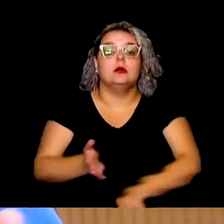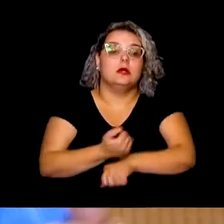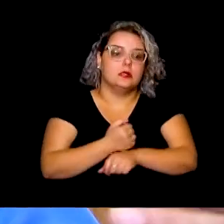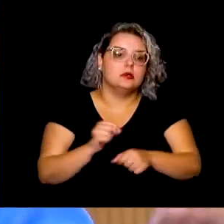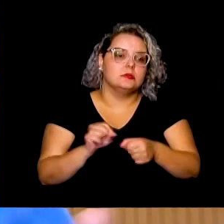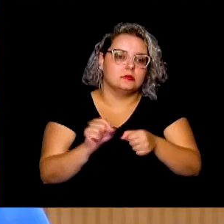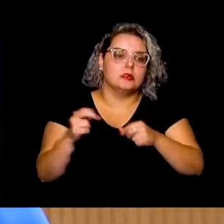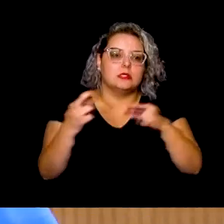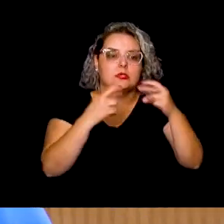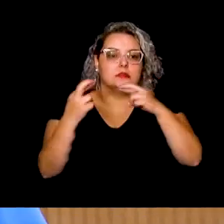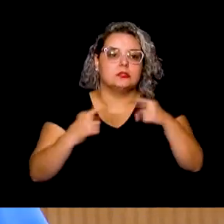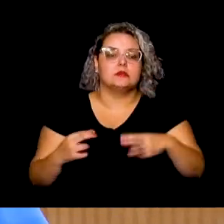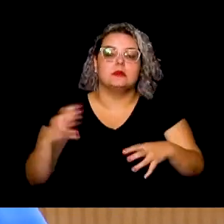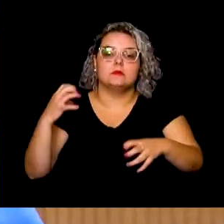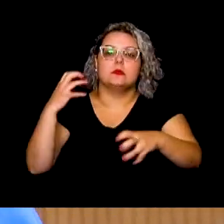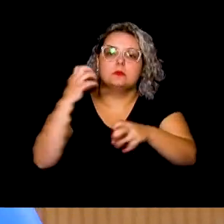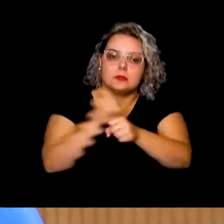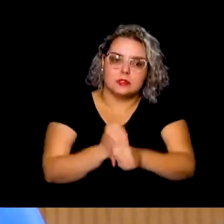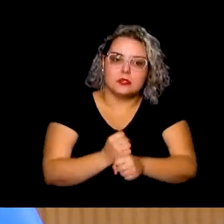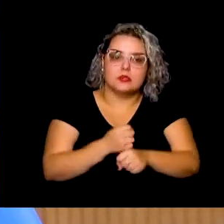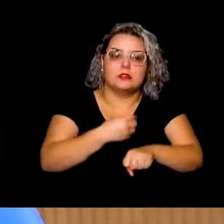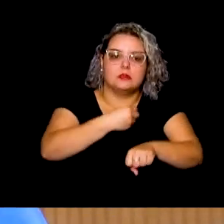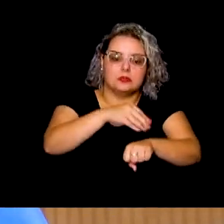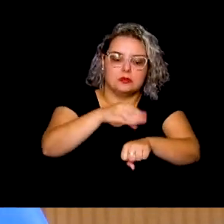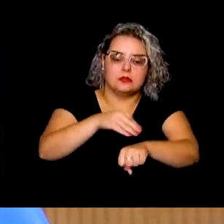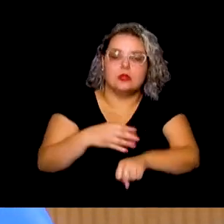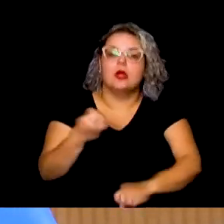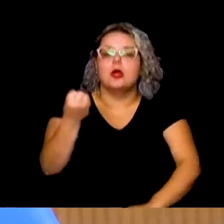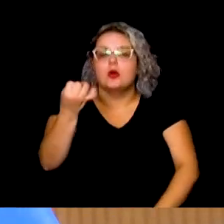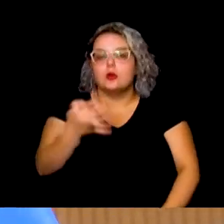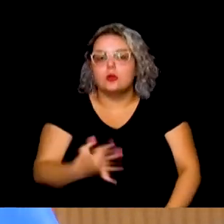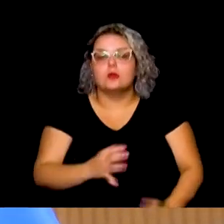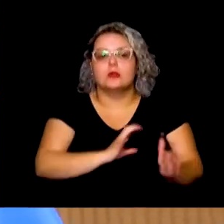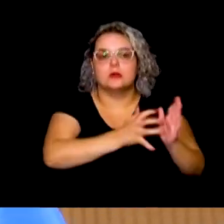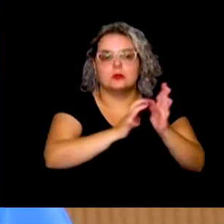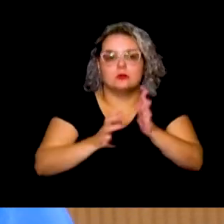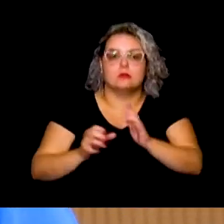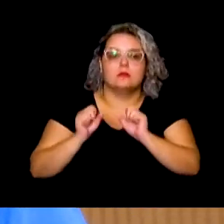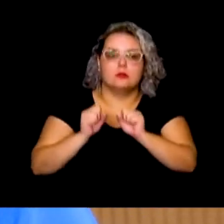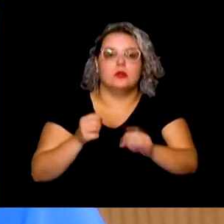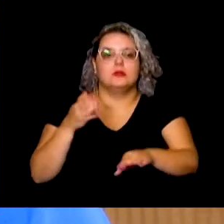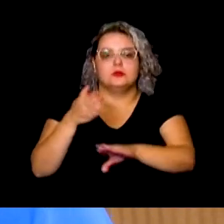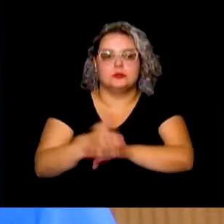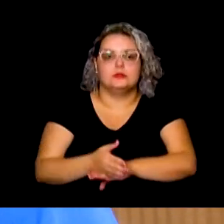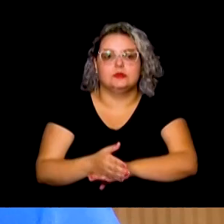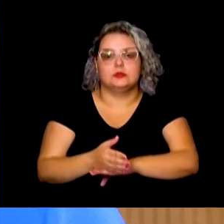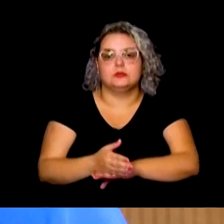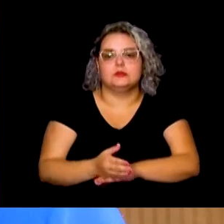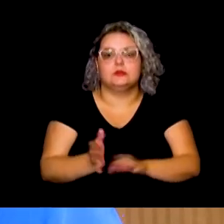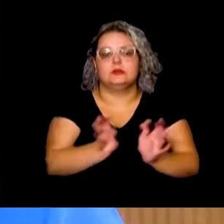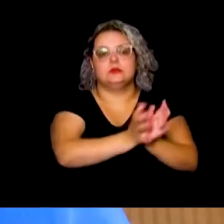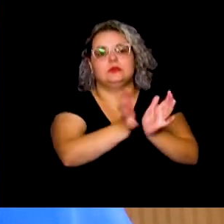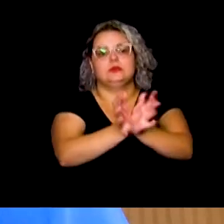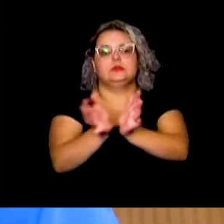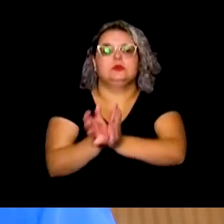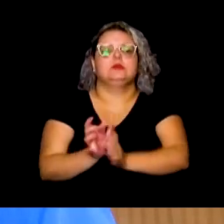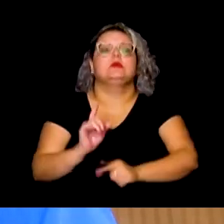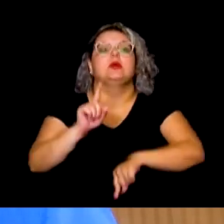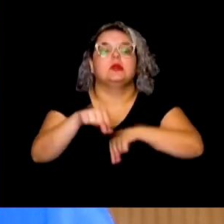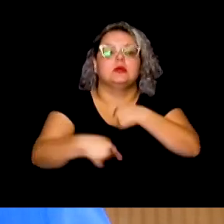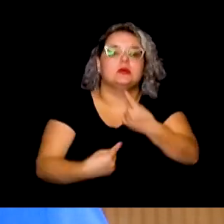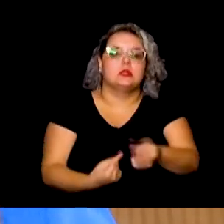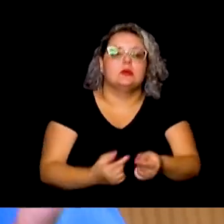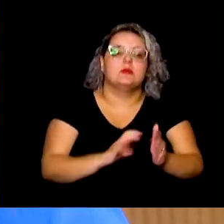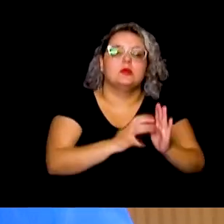essa esse levantamento esse cálculo indicando quanto cada partido pode participar das